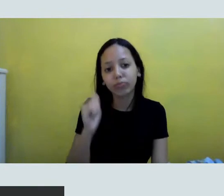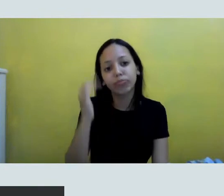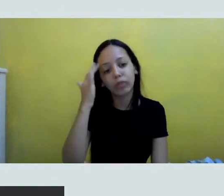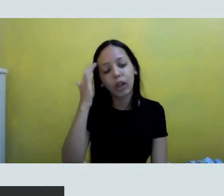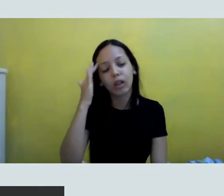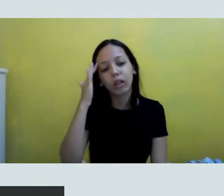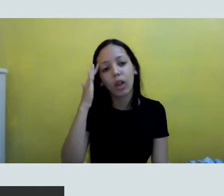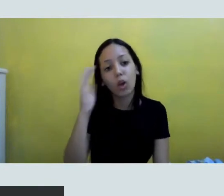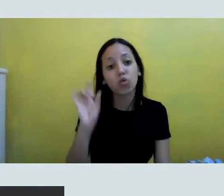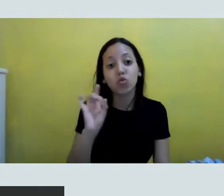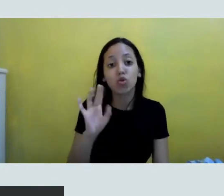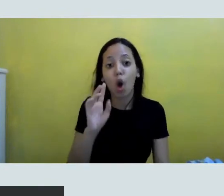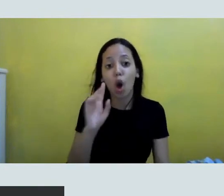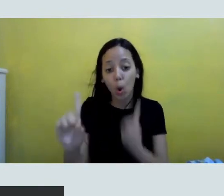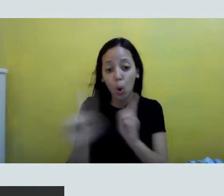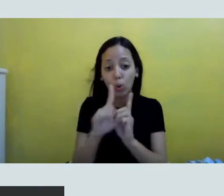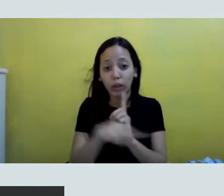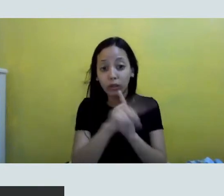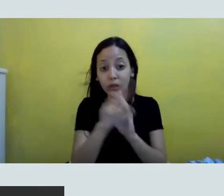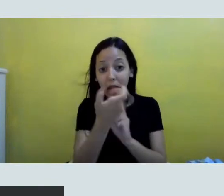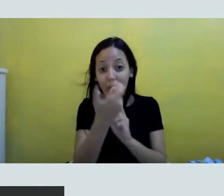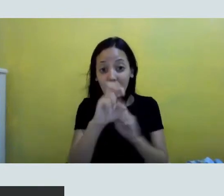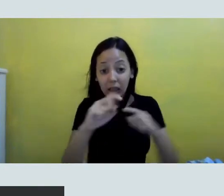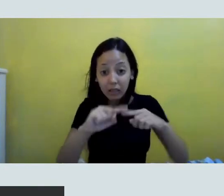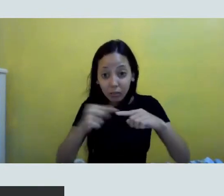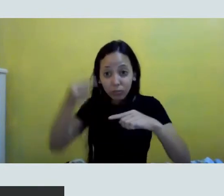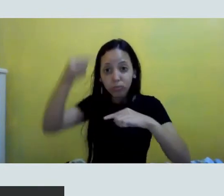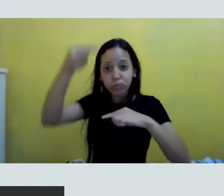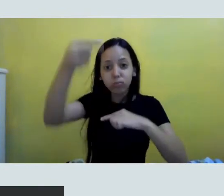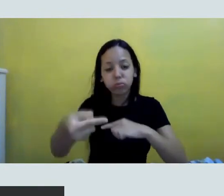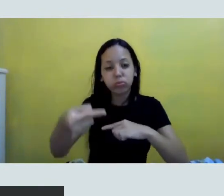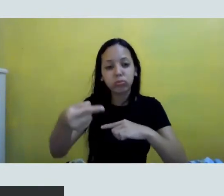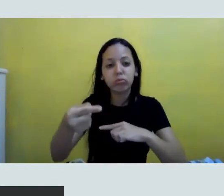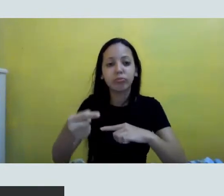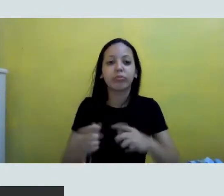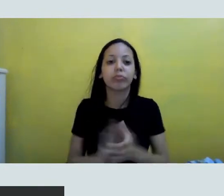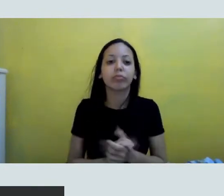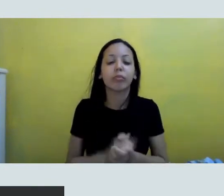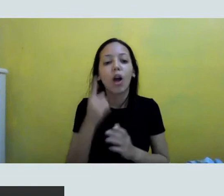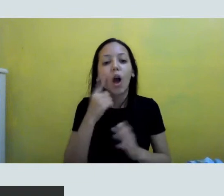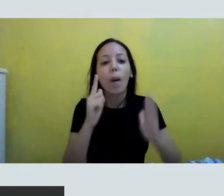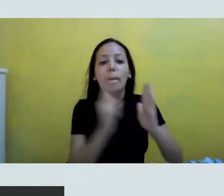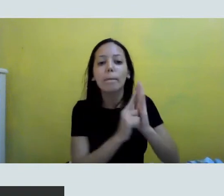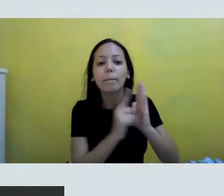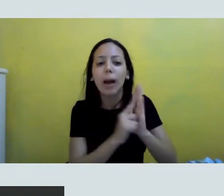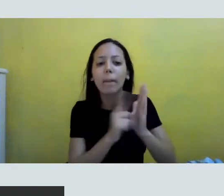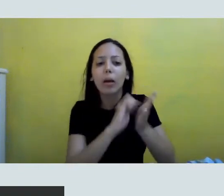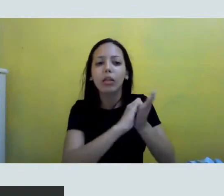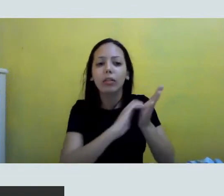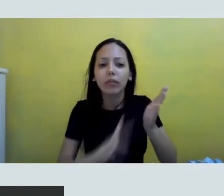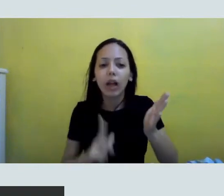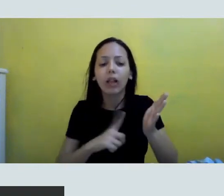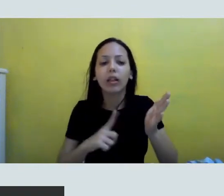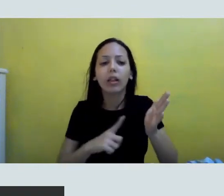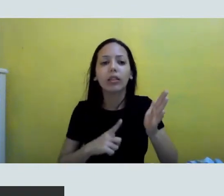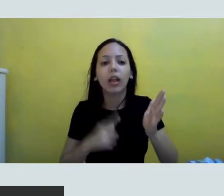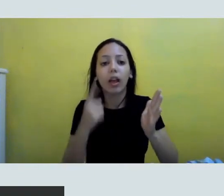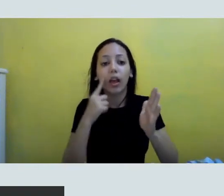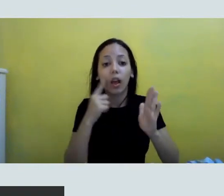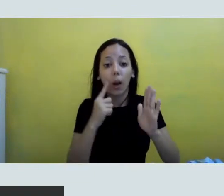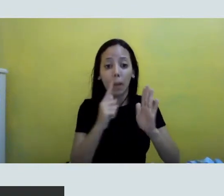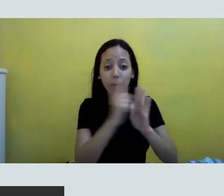dias e estamos aqui, reforçando na ficha inclusiva, no canto